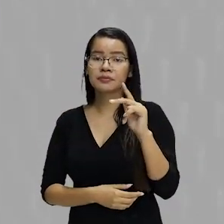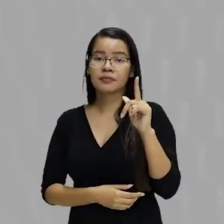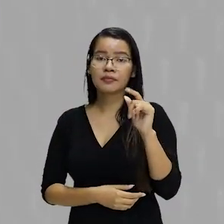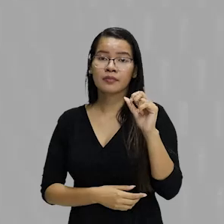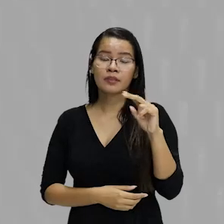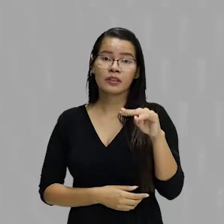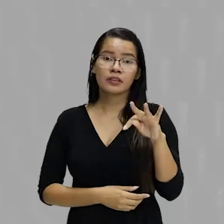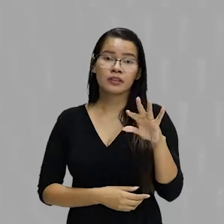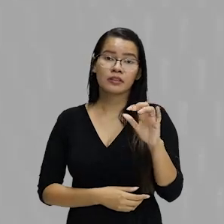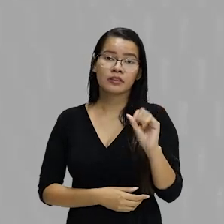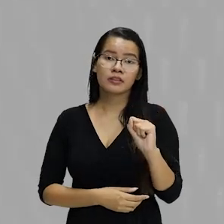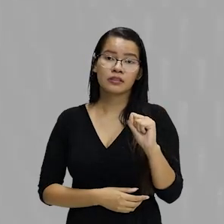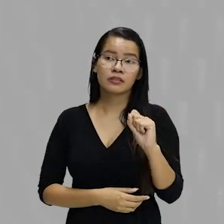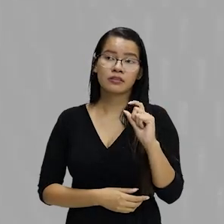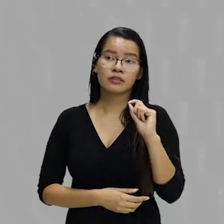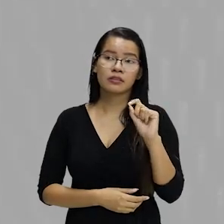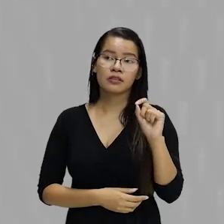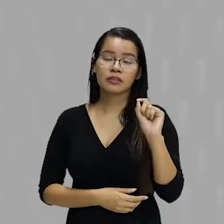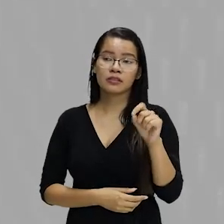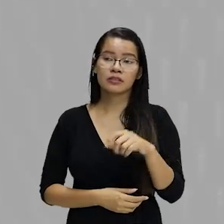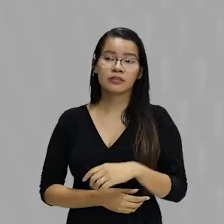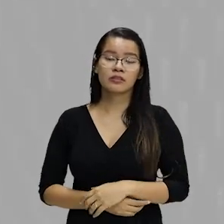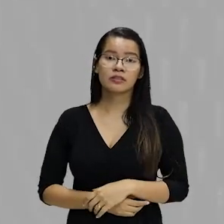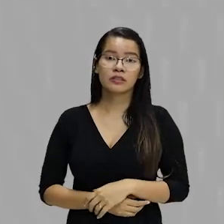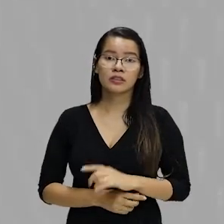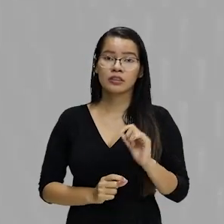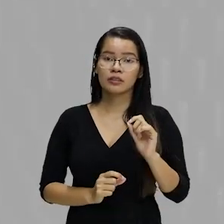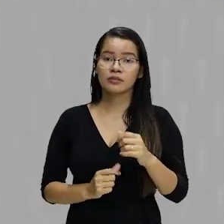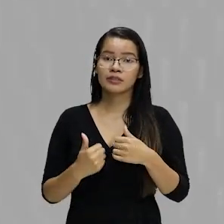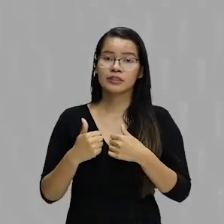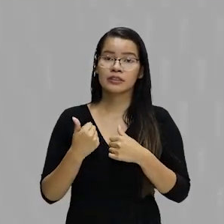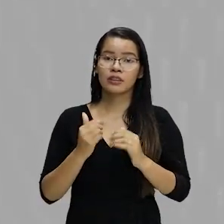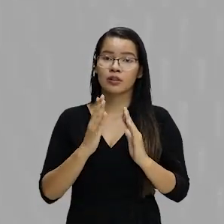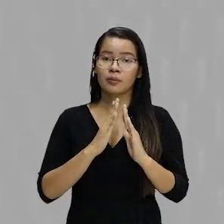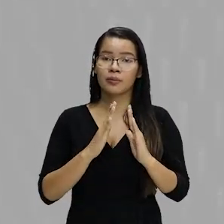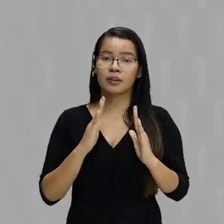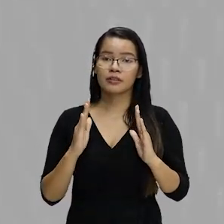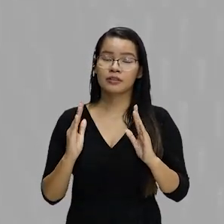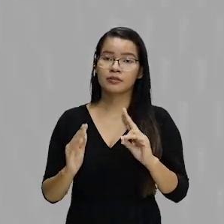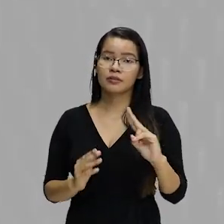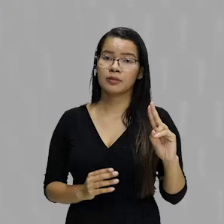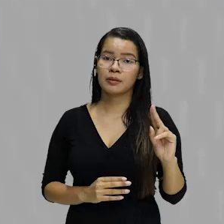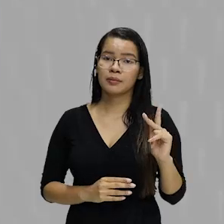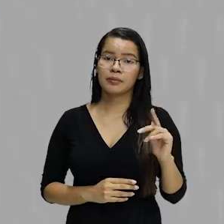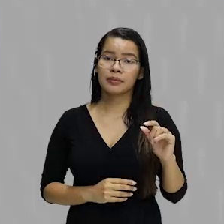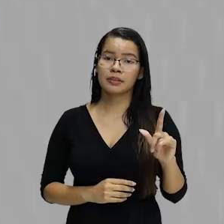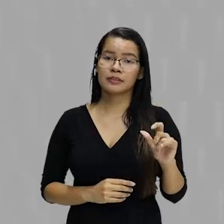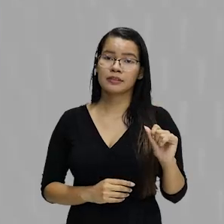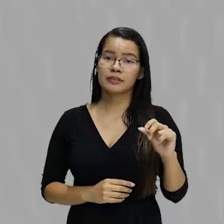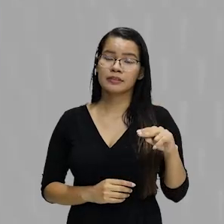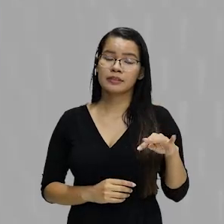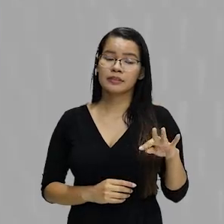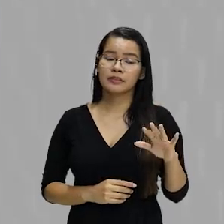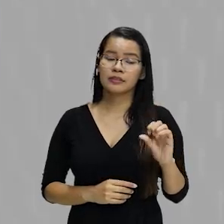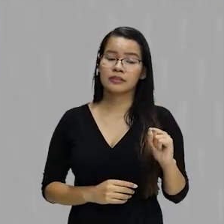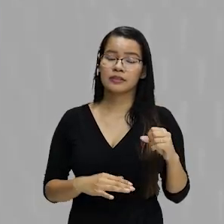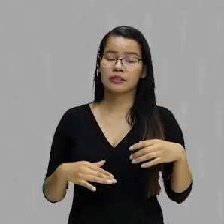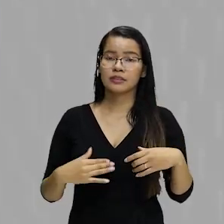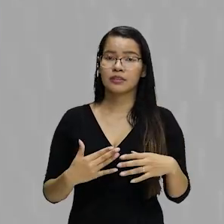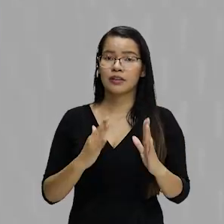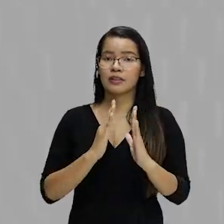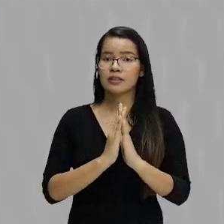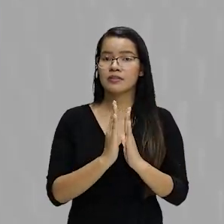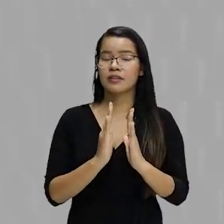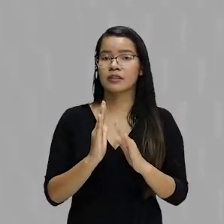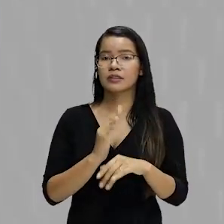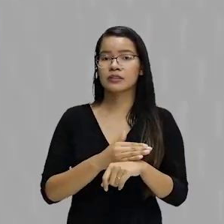planetas, né, são essas estrelas que não seguem esse padrão, são os planetas. Né? As fases da